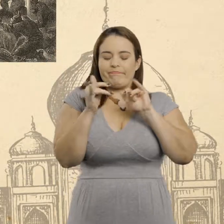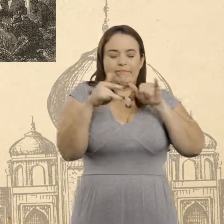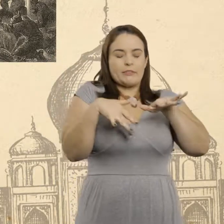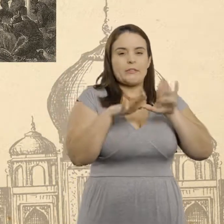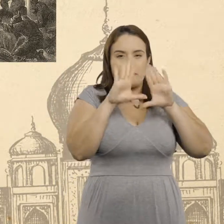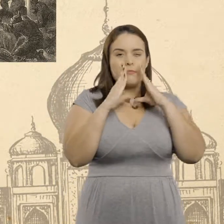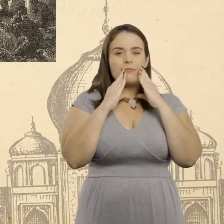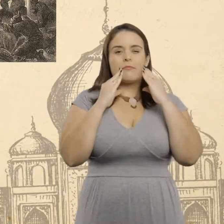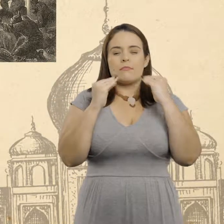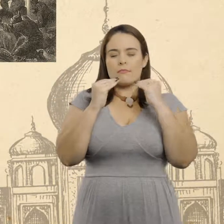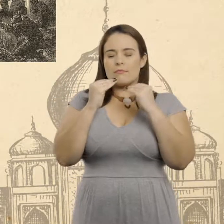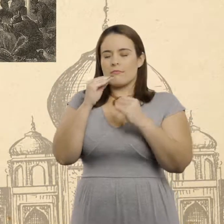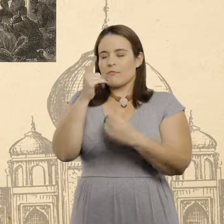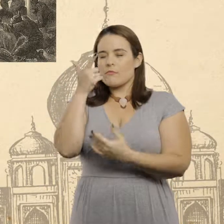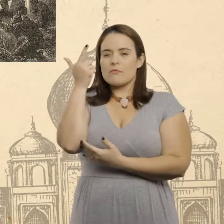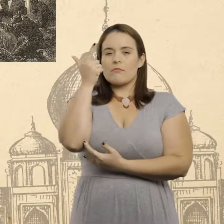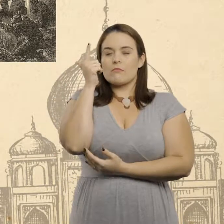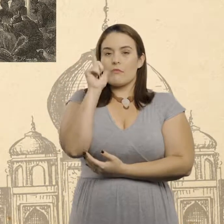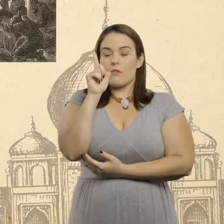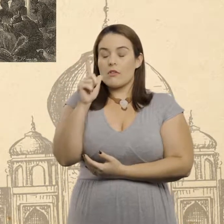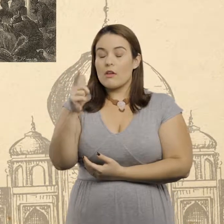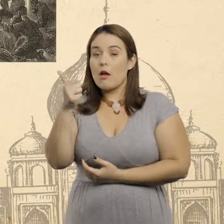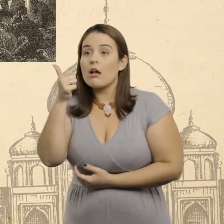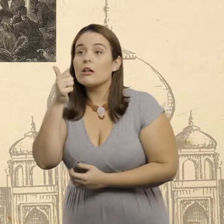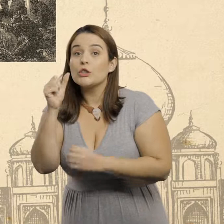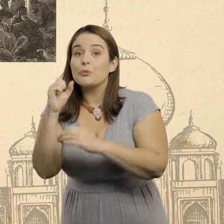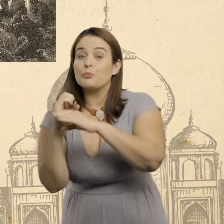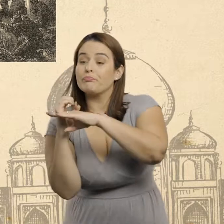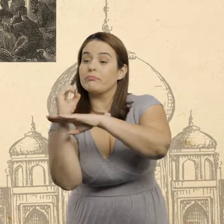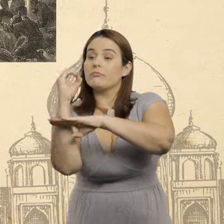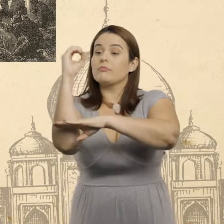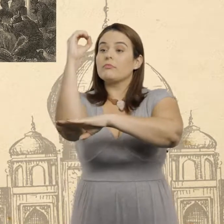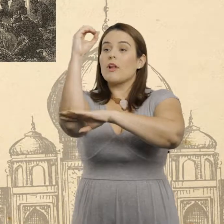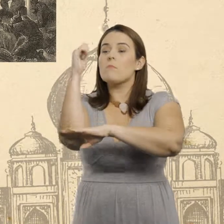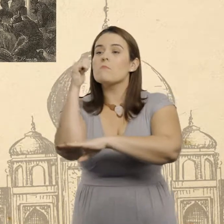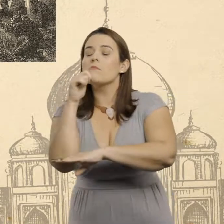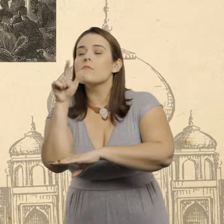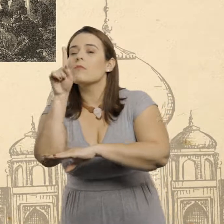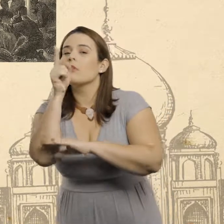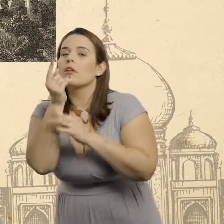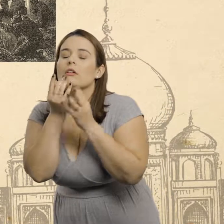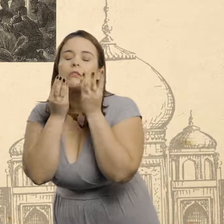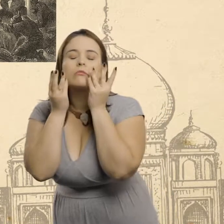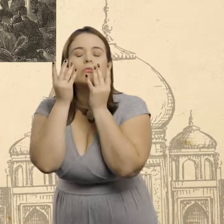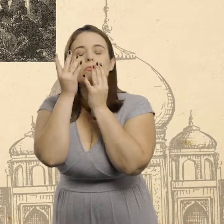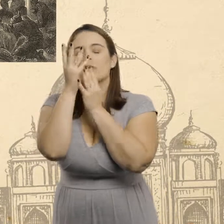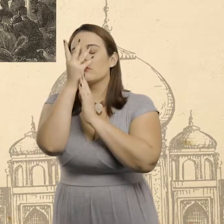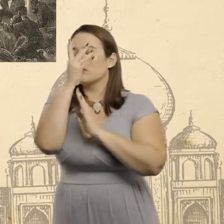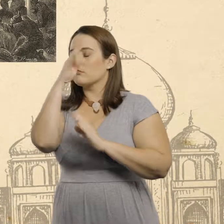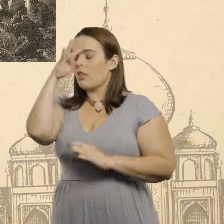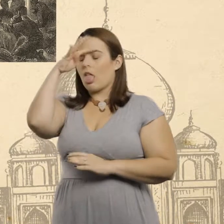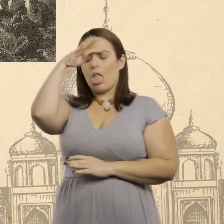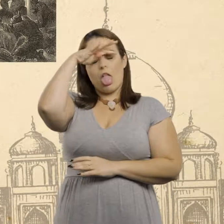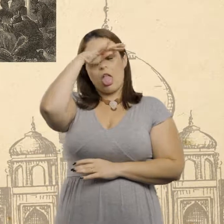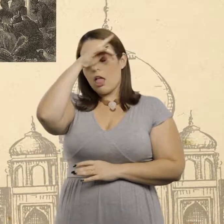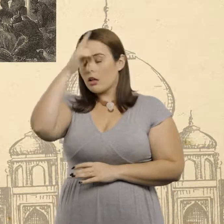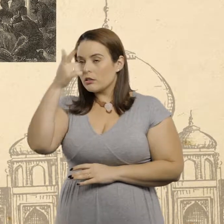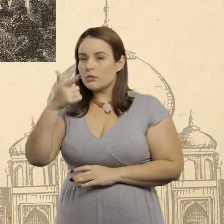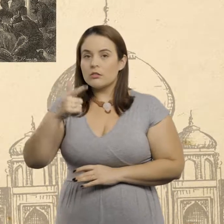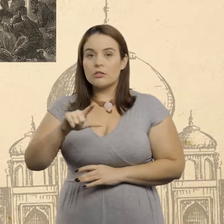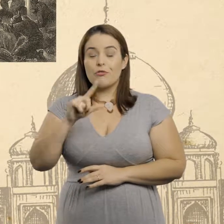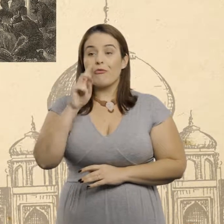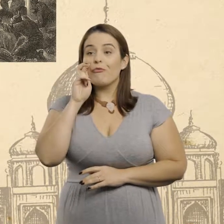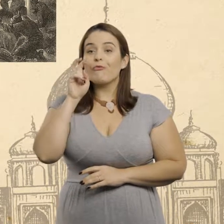insistiu. O dia começou a amanhecer e eles avistaram a mulher. Ela estava dopada novamente. E viram também o